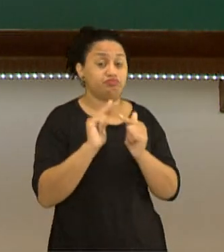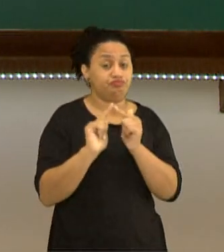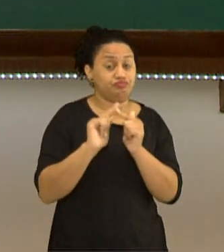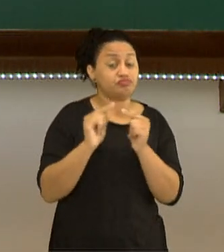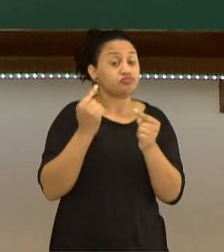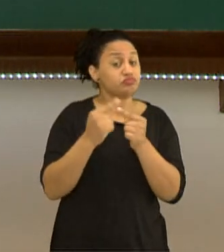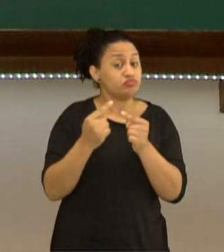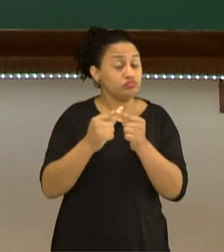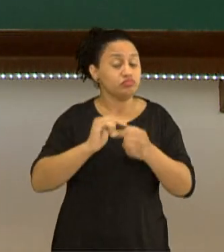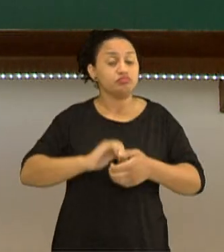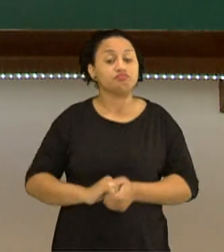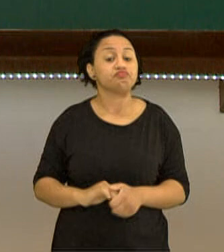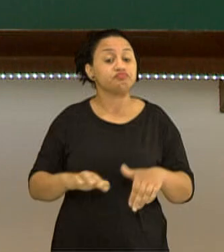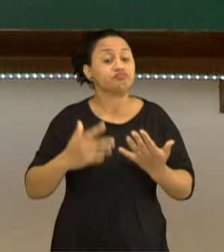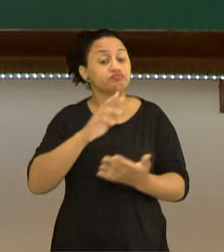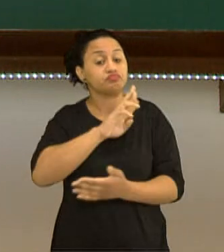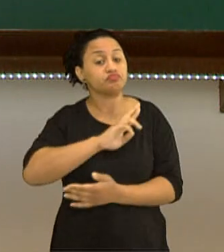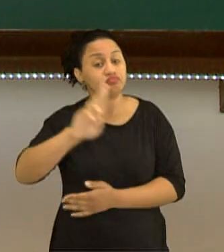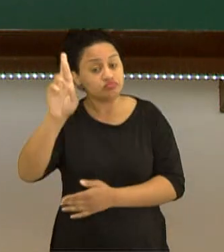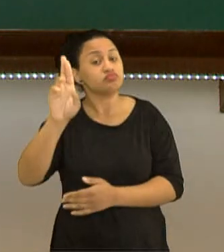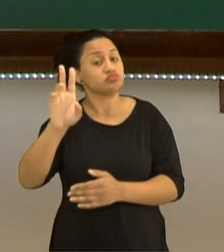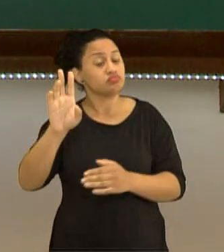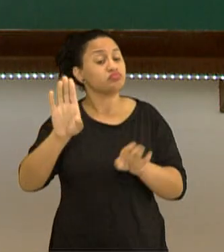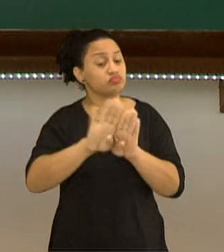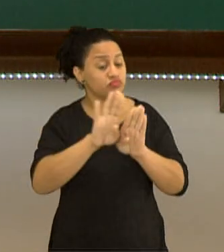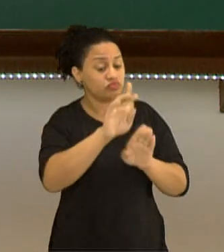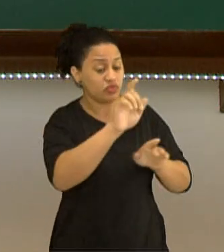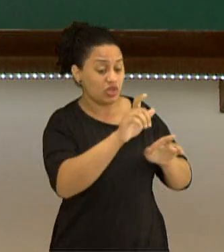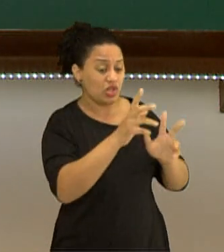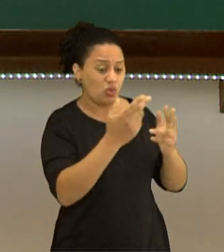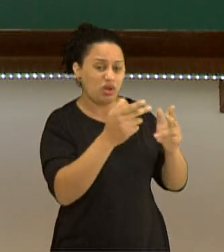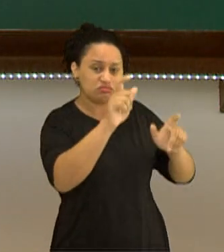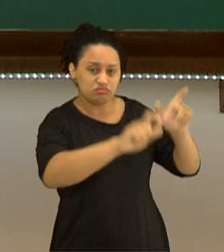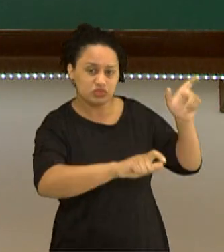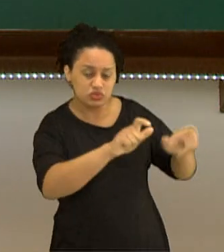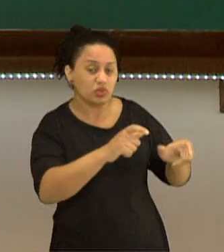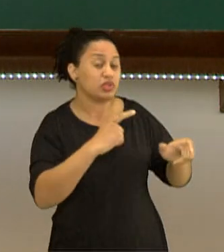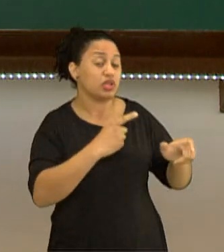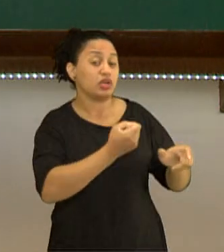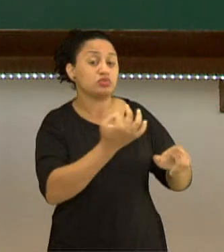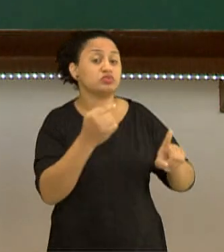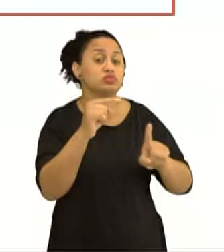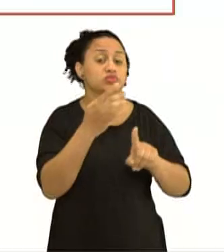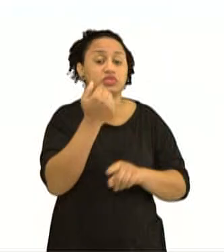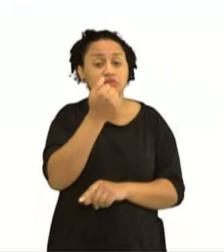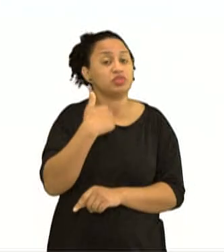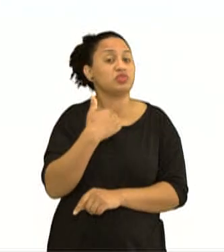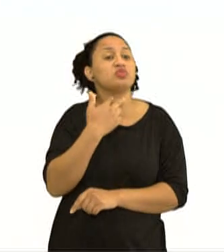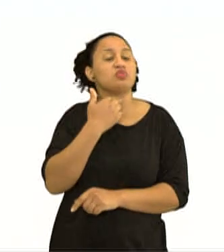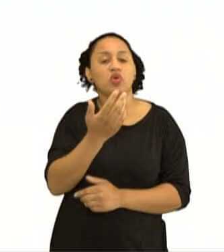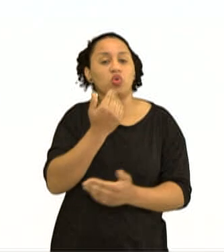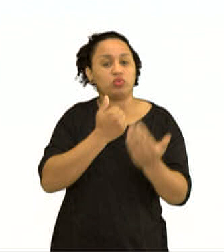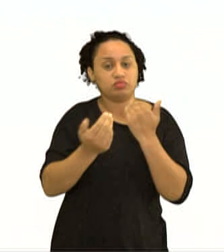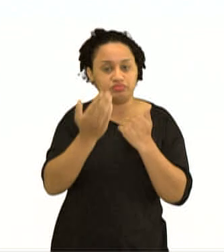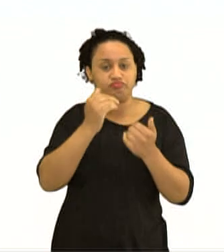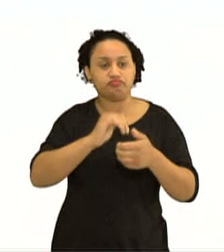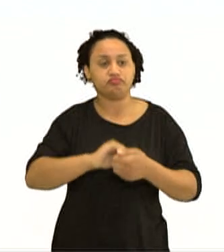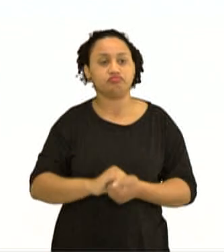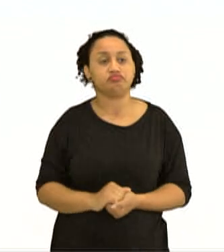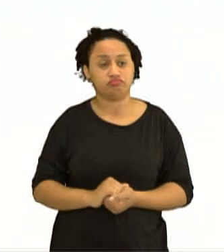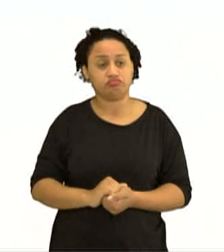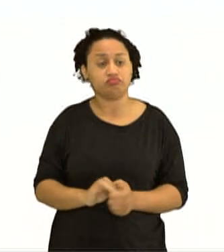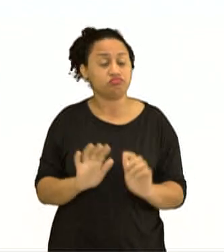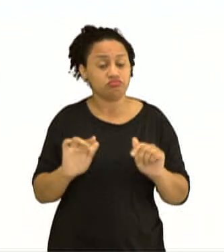Bom, as religiões, assim como as pessoas, também têm alguns alimentos que não podem ser comidos. O hábito